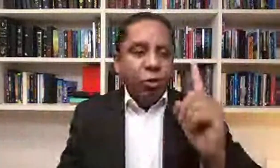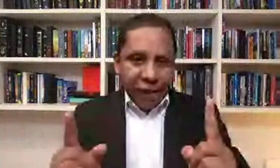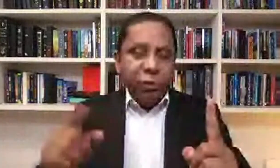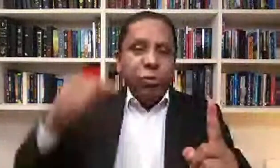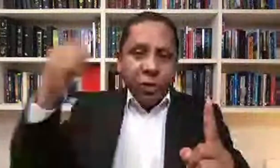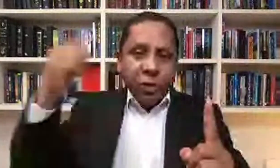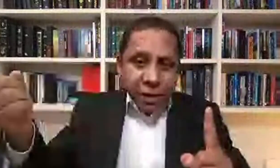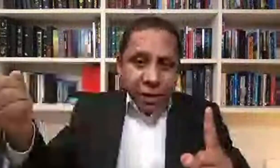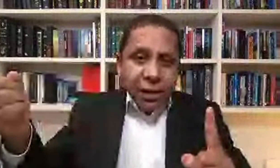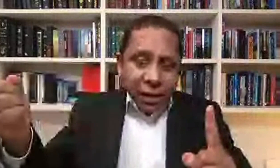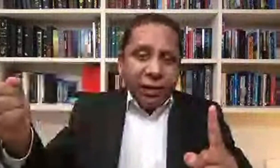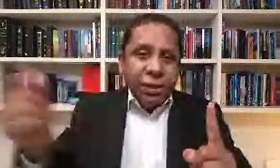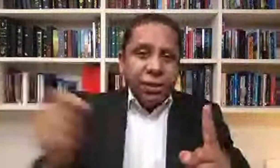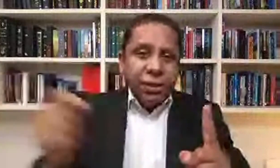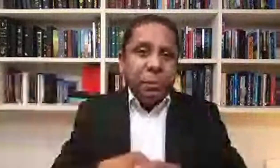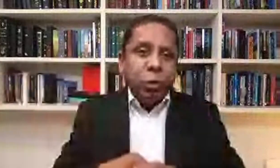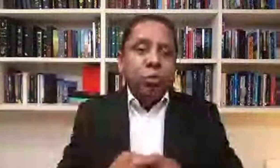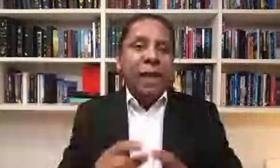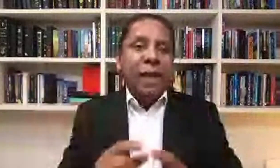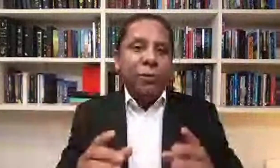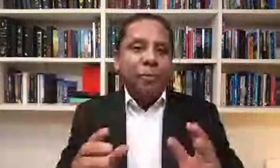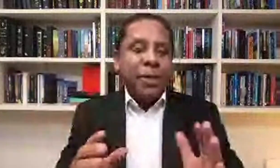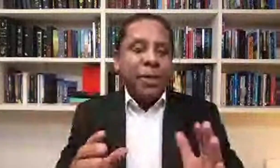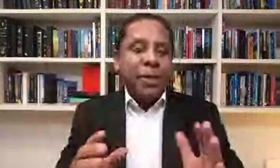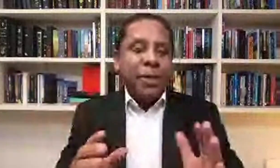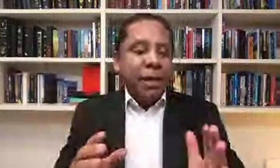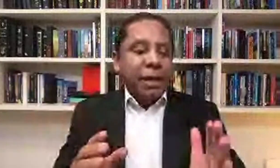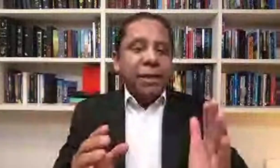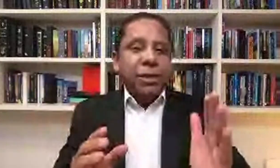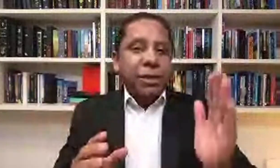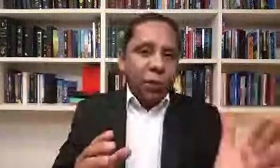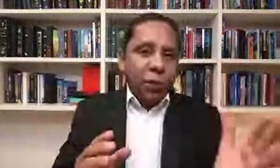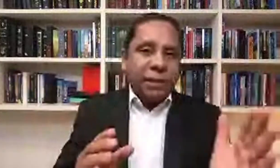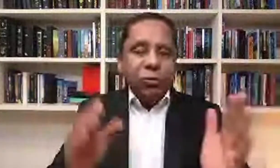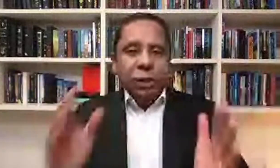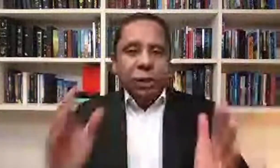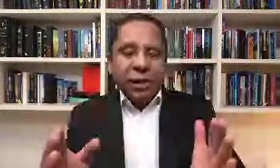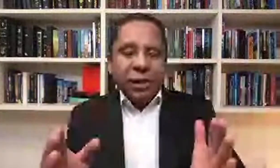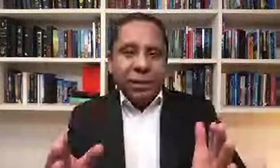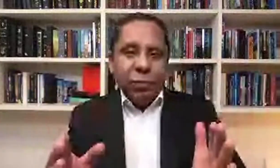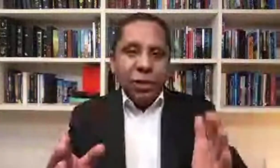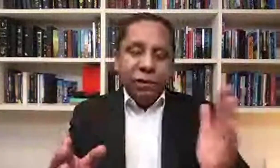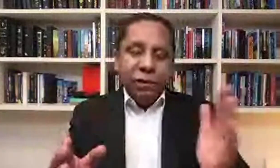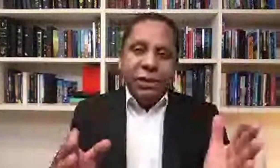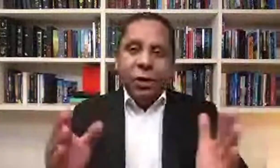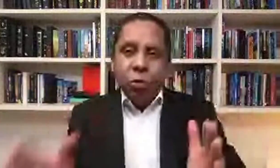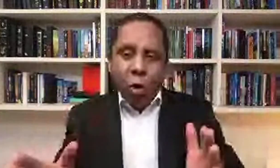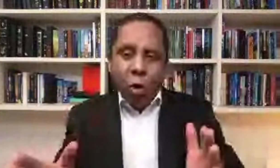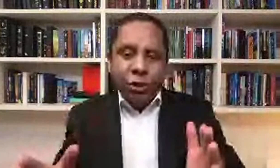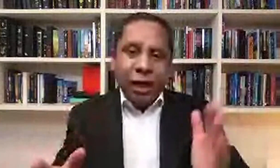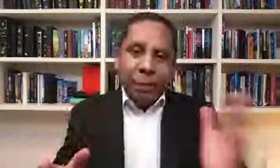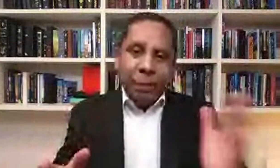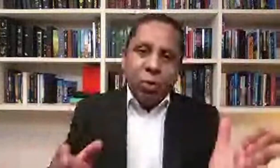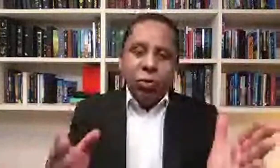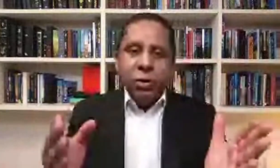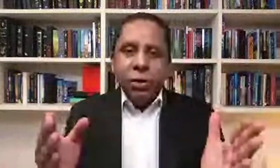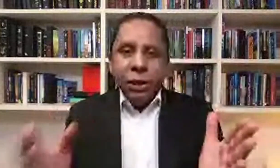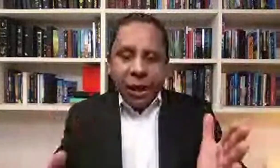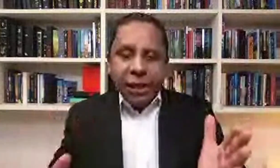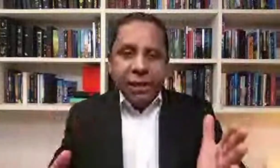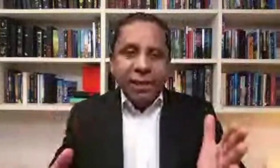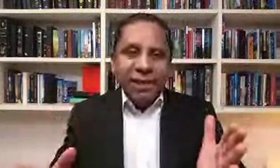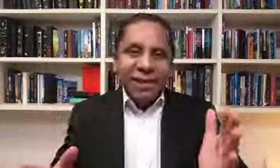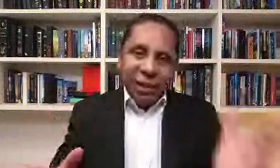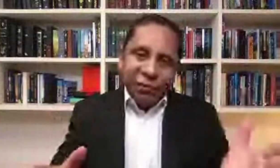o inferno, que vai existir depois do milênio. Existe salvação e perdição, vida ou morte. Abel